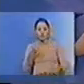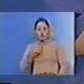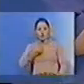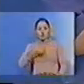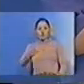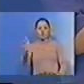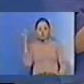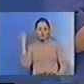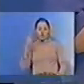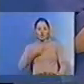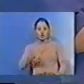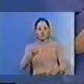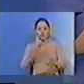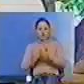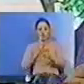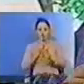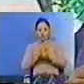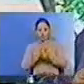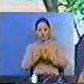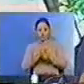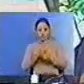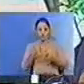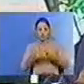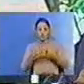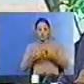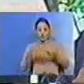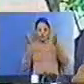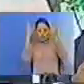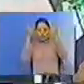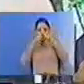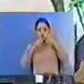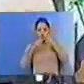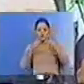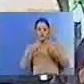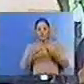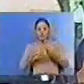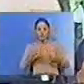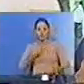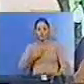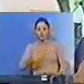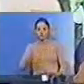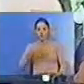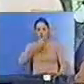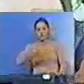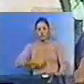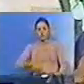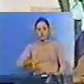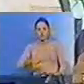tinha morrido. Que cena terrível. E a mulher faz aborto.